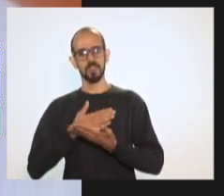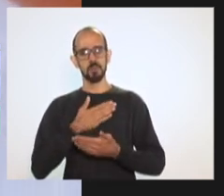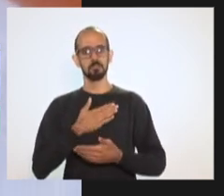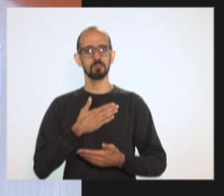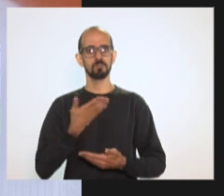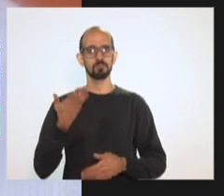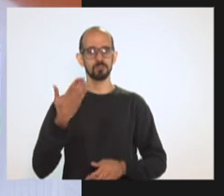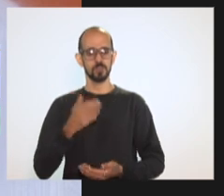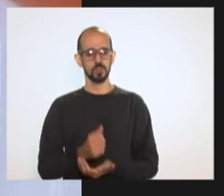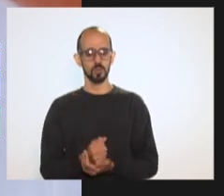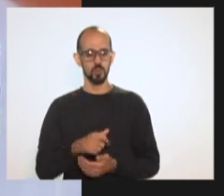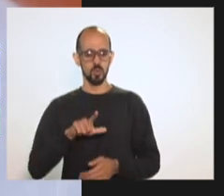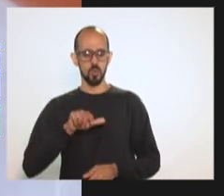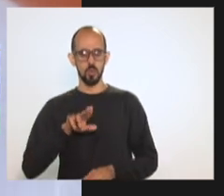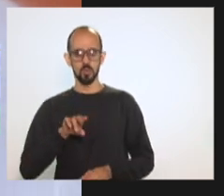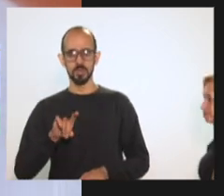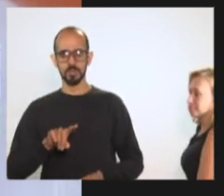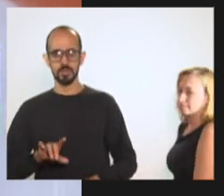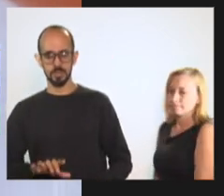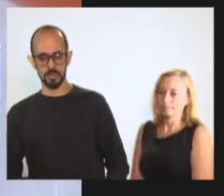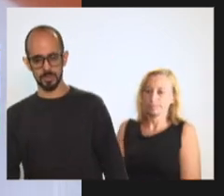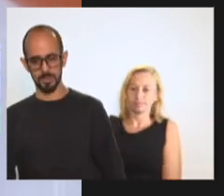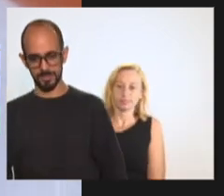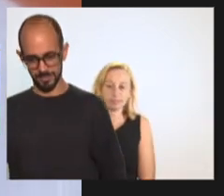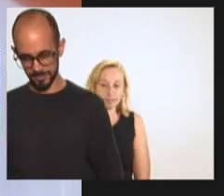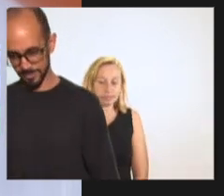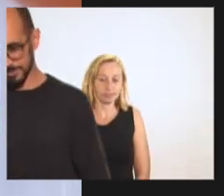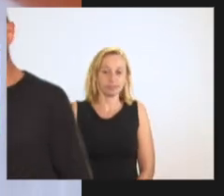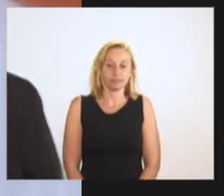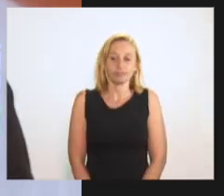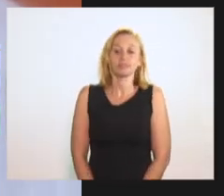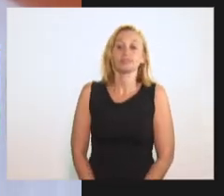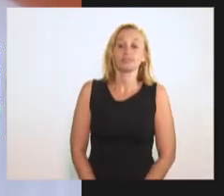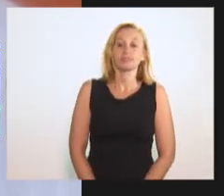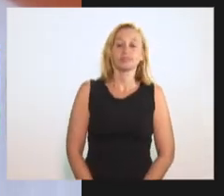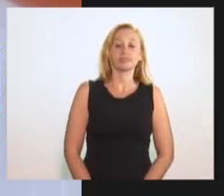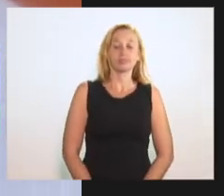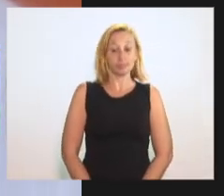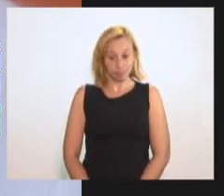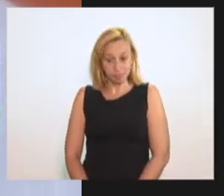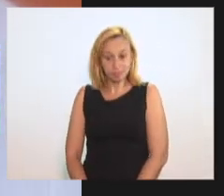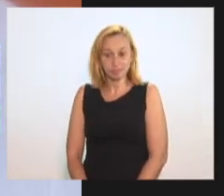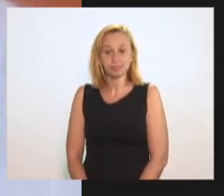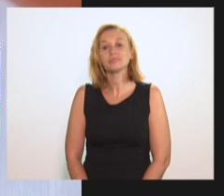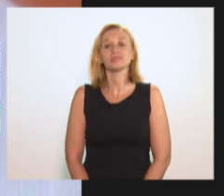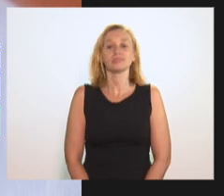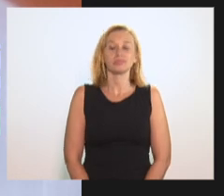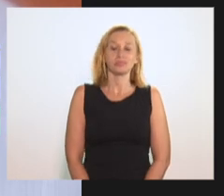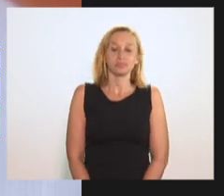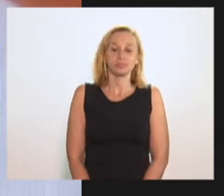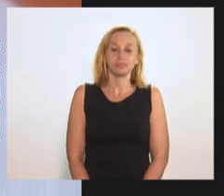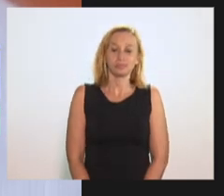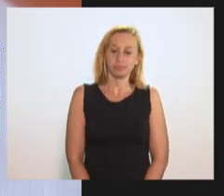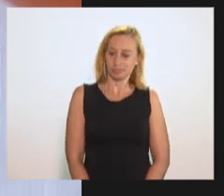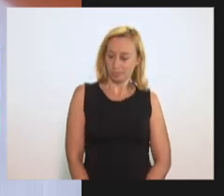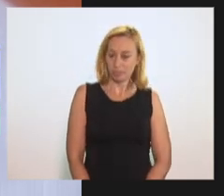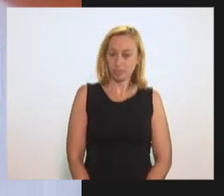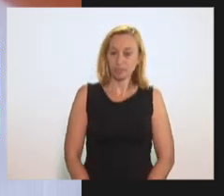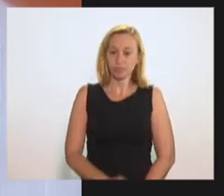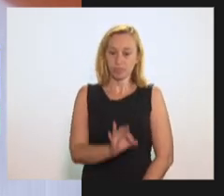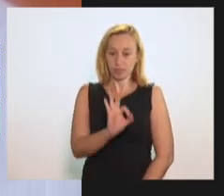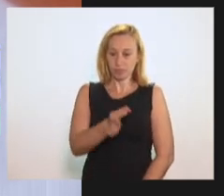que faz parte também da frente parlamentar para desenvolvimento da engenharia e com